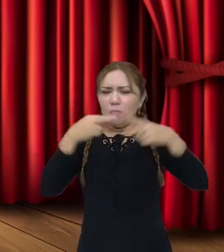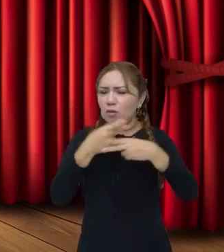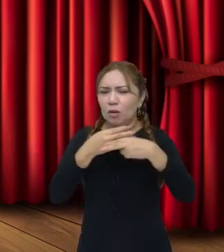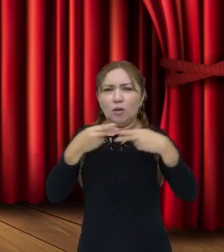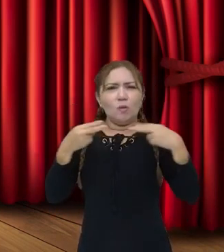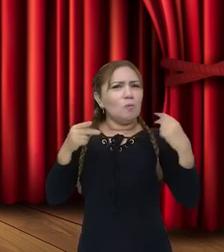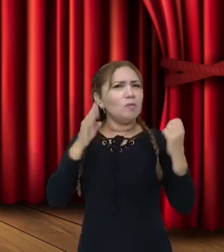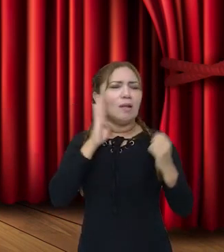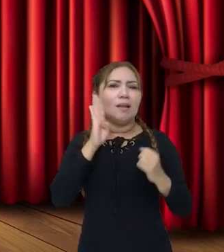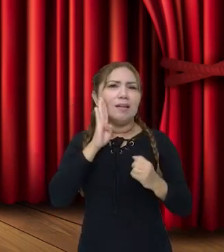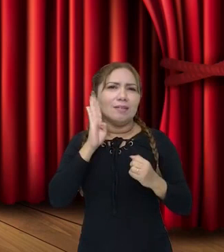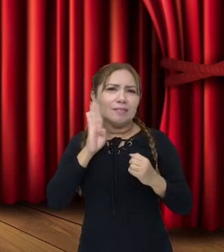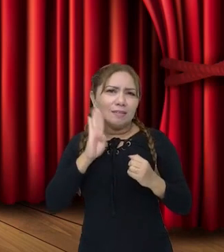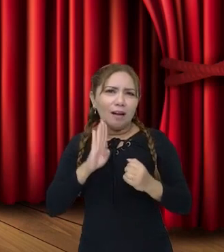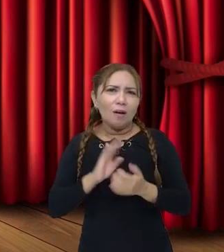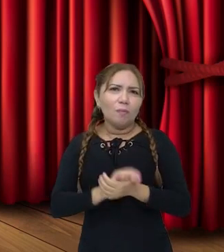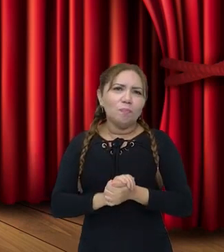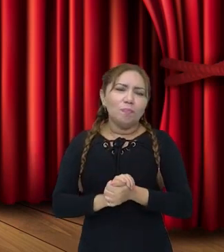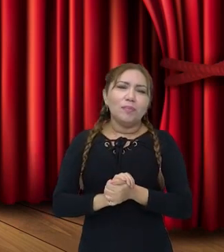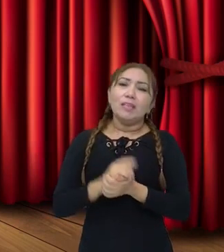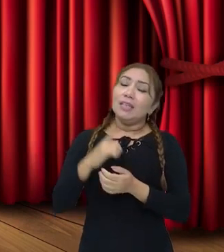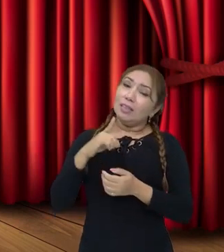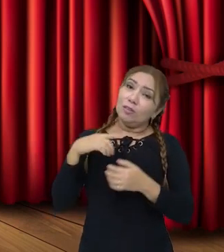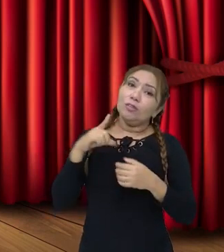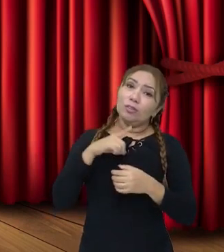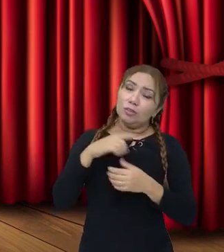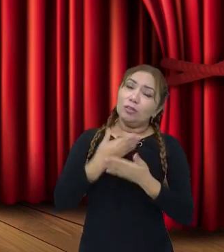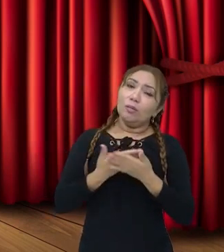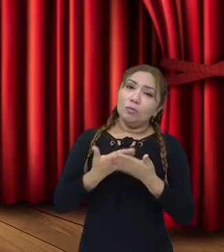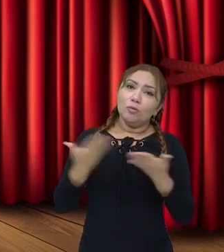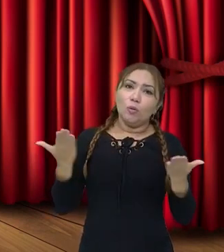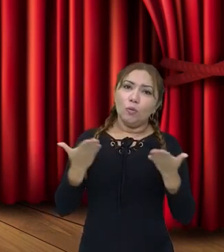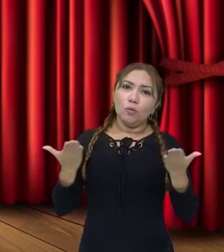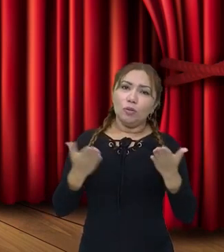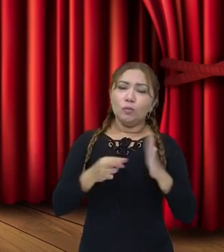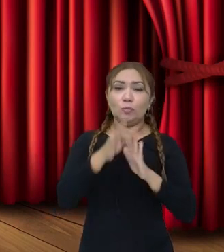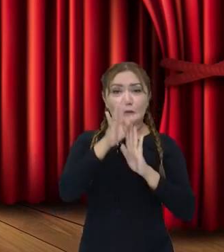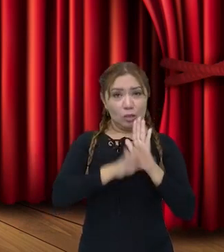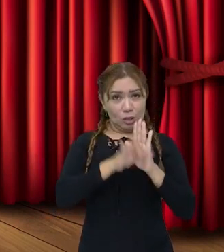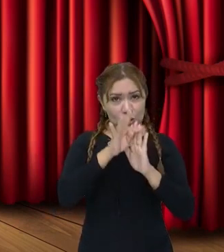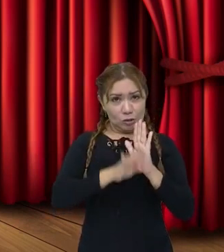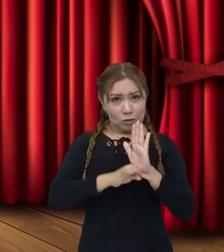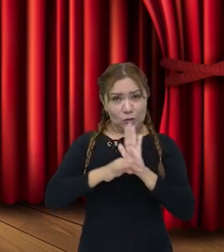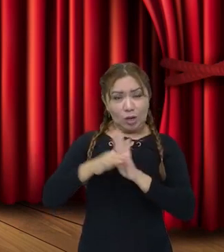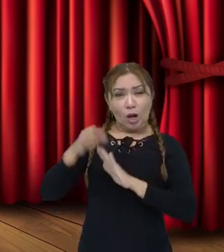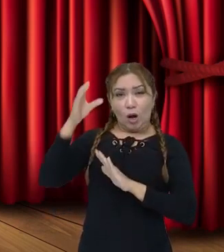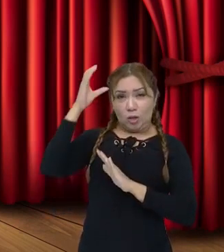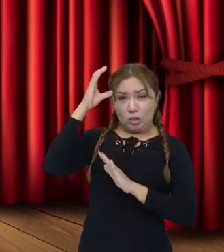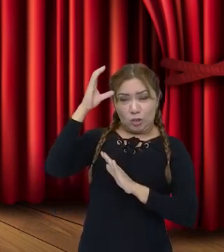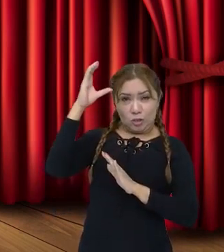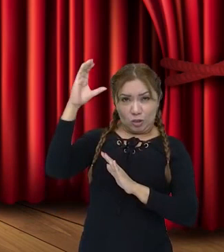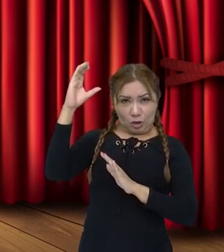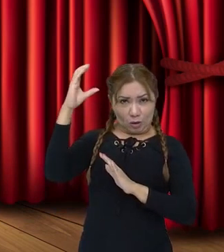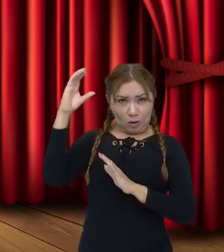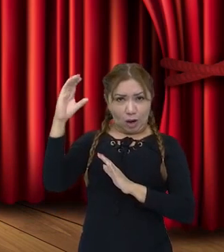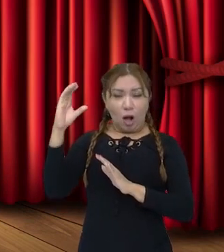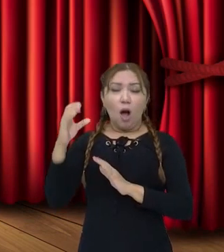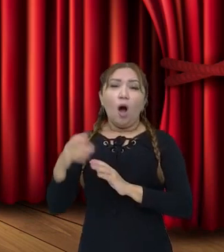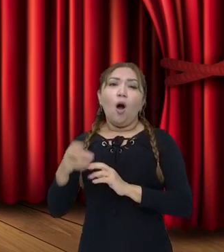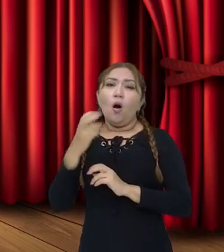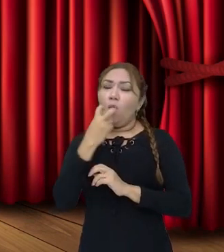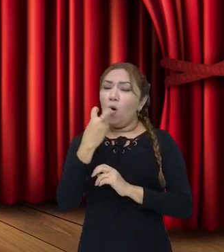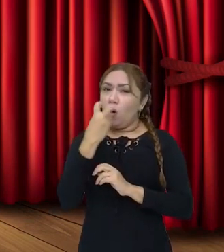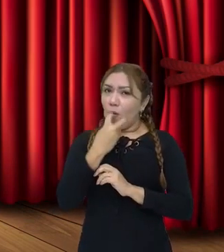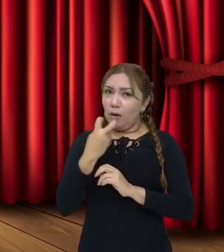coisa legal que nós estudamos na nossa aula de hoje. Um texto de tradição oral, lembrando vocês, é